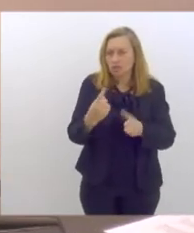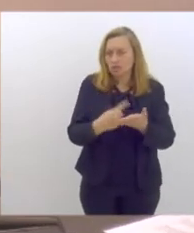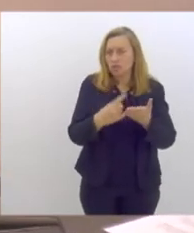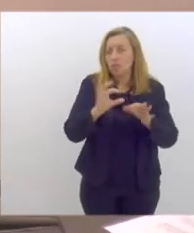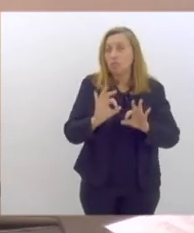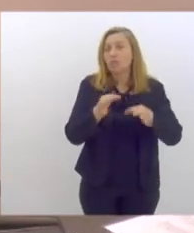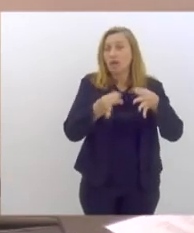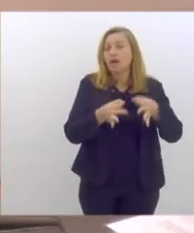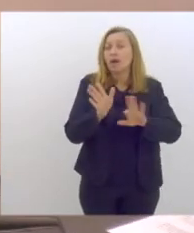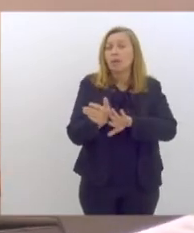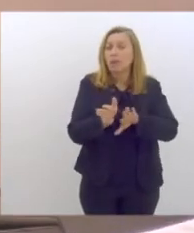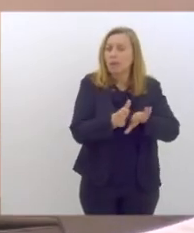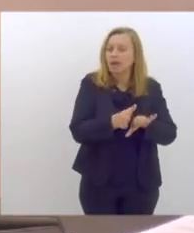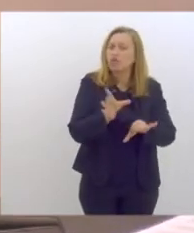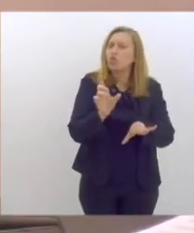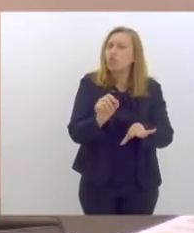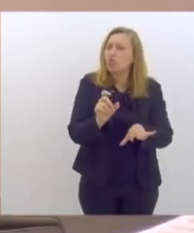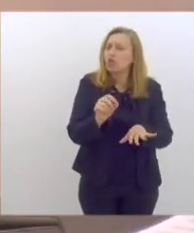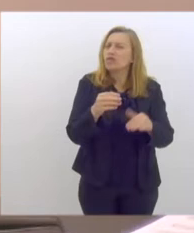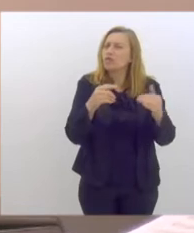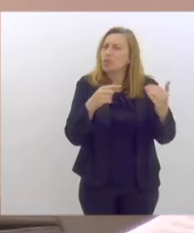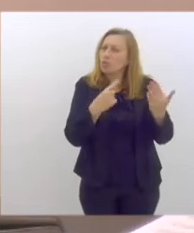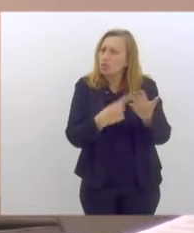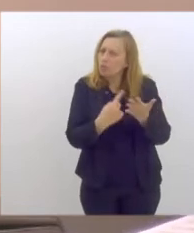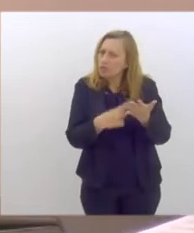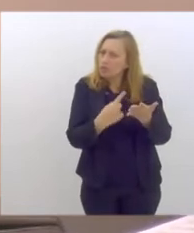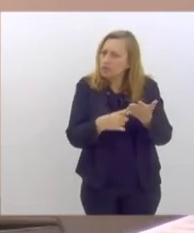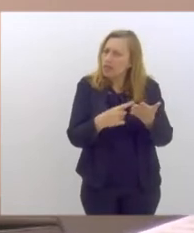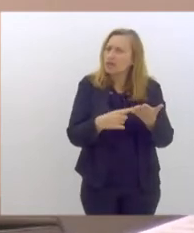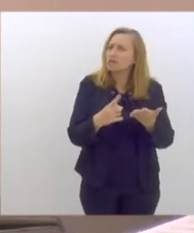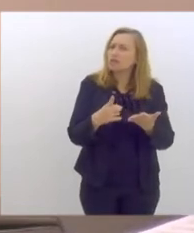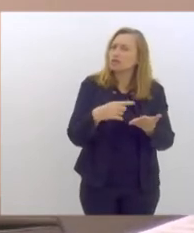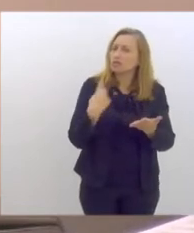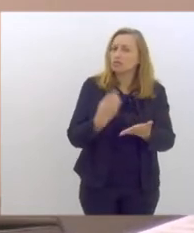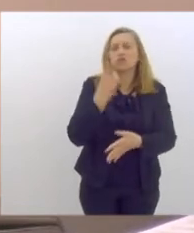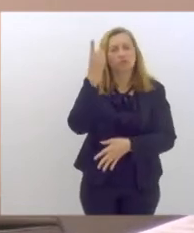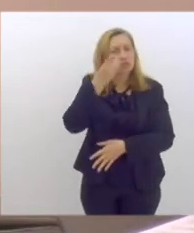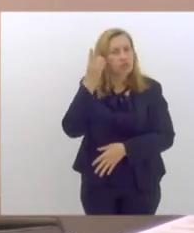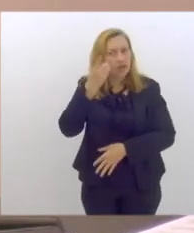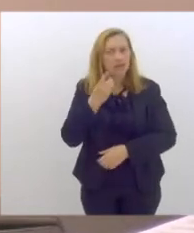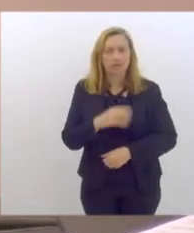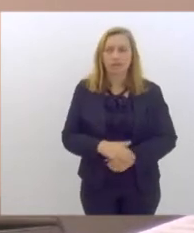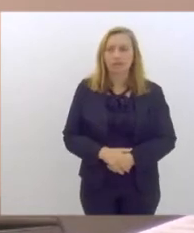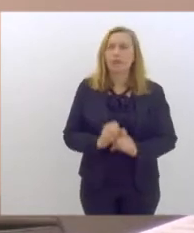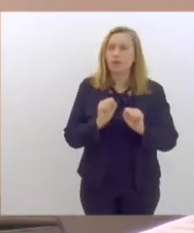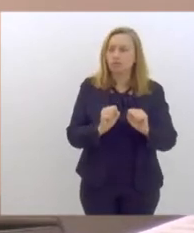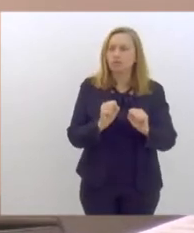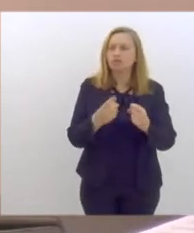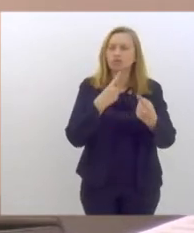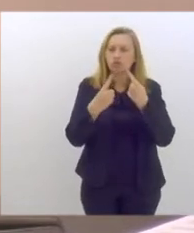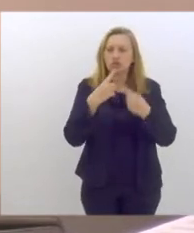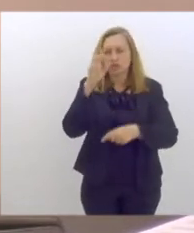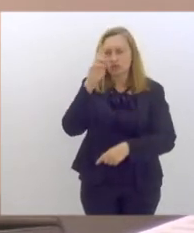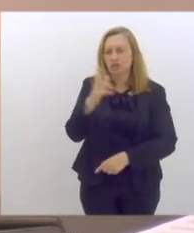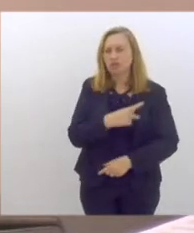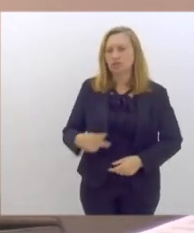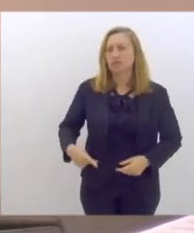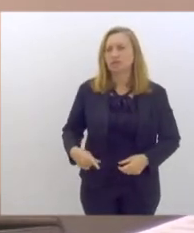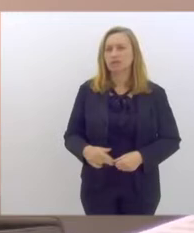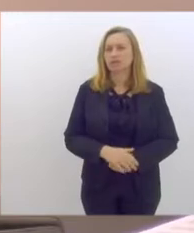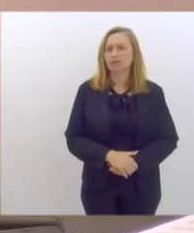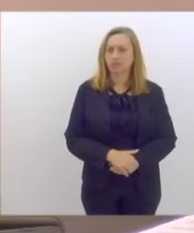uma jurisprudência mais do que ficou aqui combinado antes parlamentares ia discutir Presidente